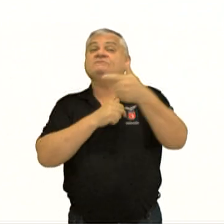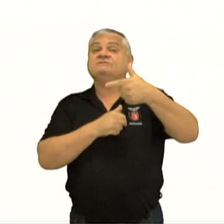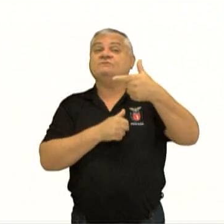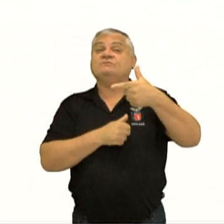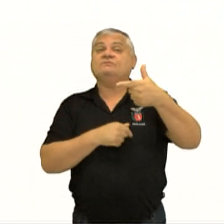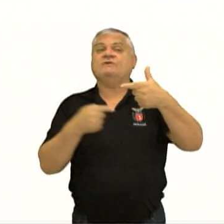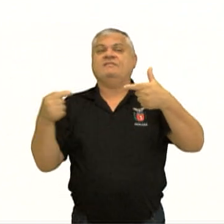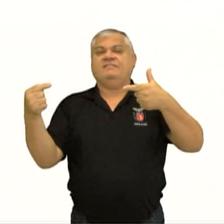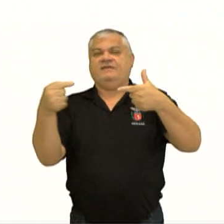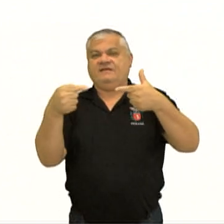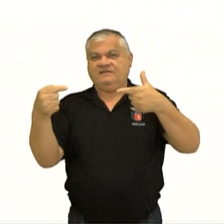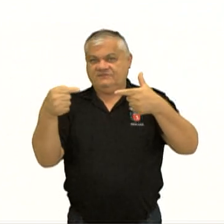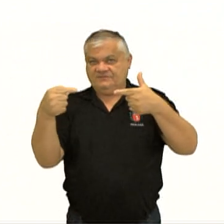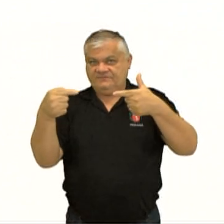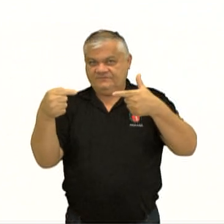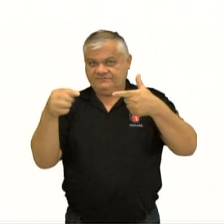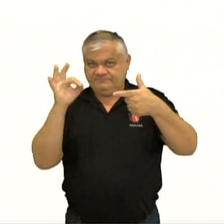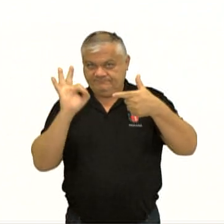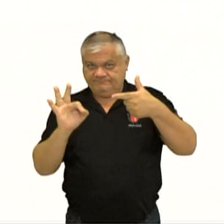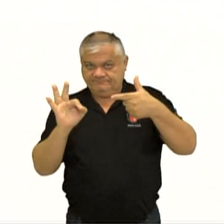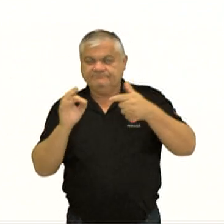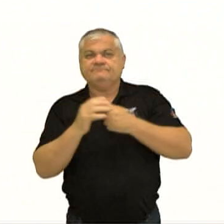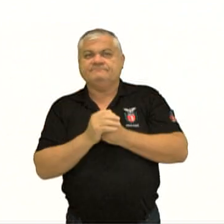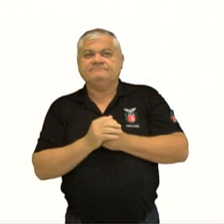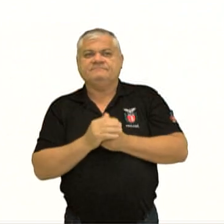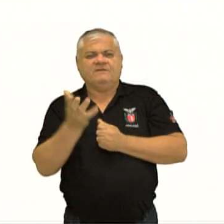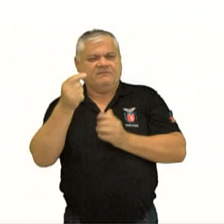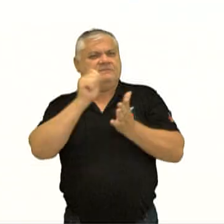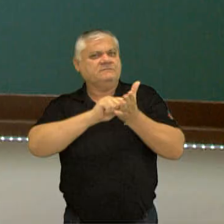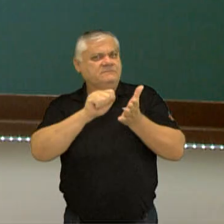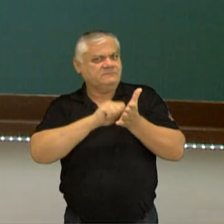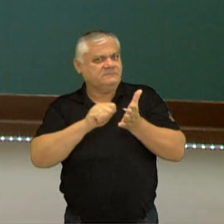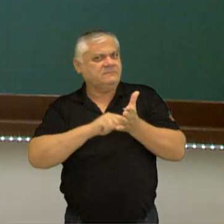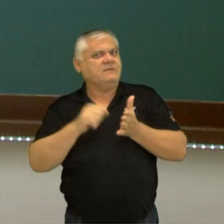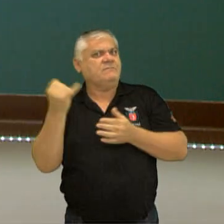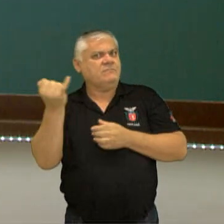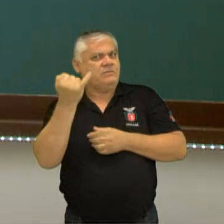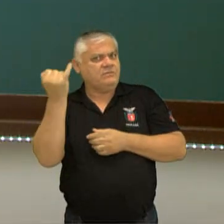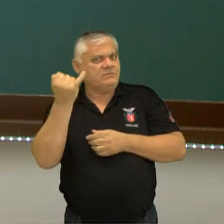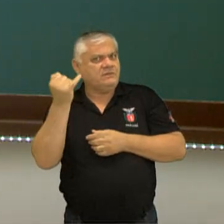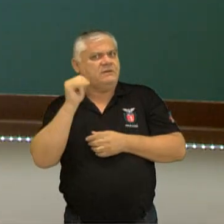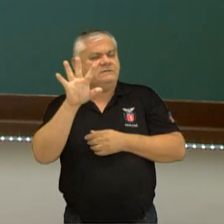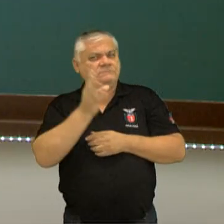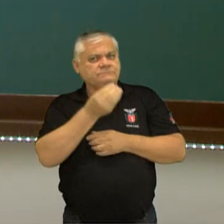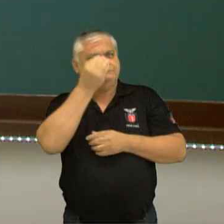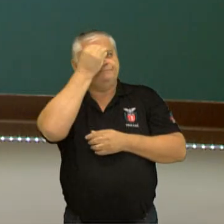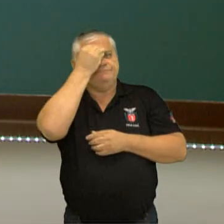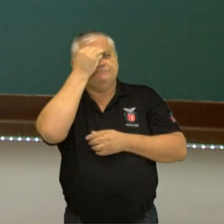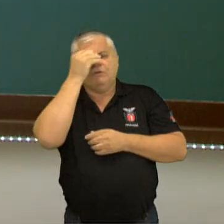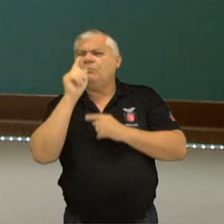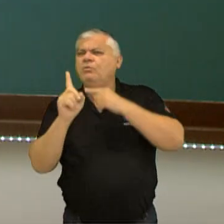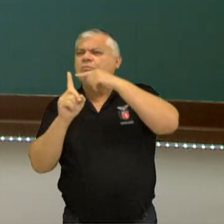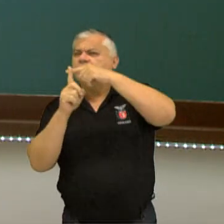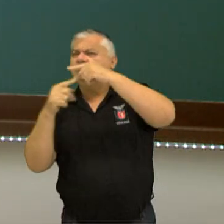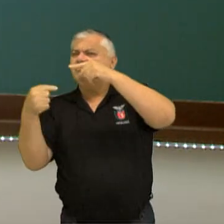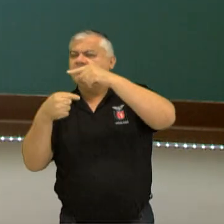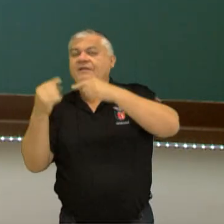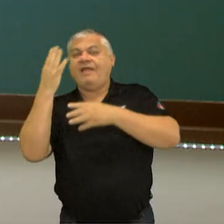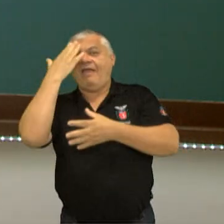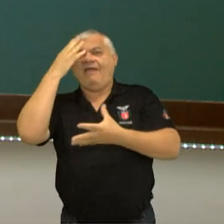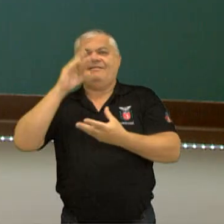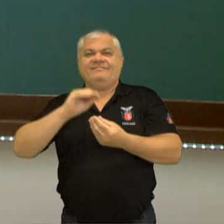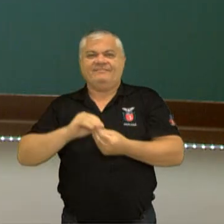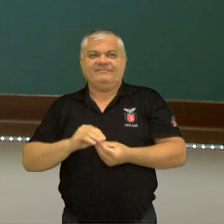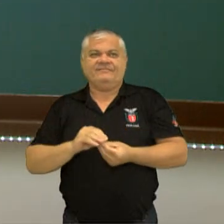passar ele negativo, tá bom? Então, vão anotando essas dicas aí para você depois poder entender de onde veio tudo isso, tá?